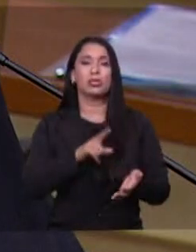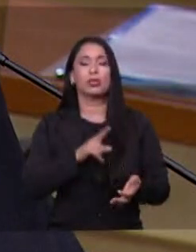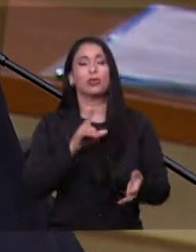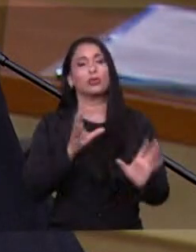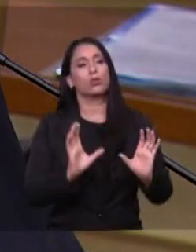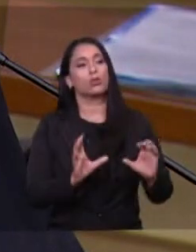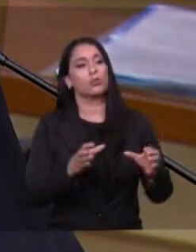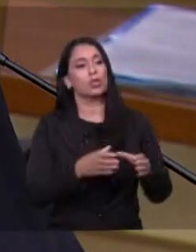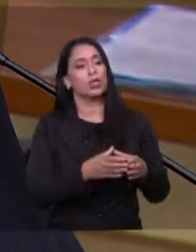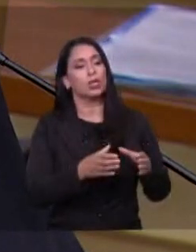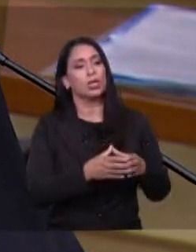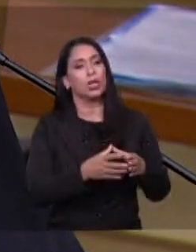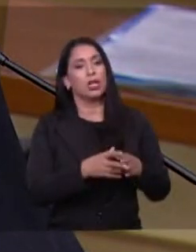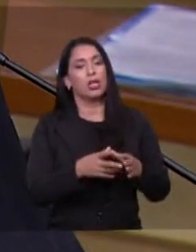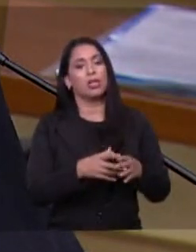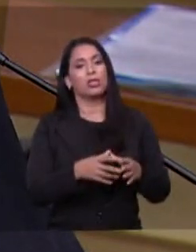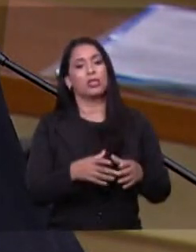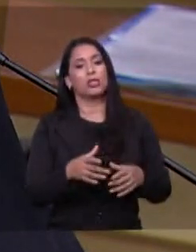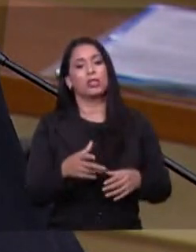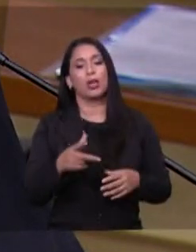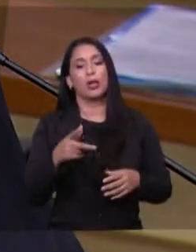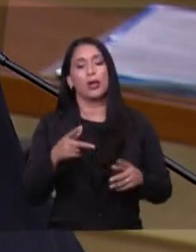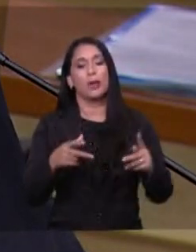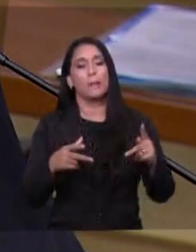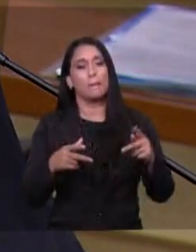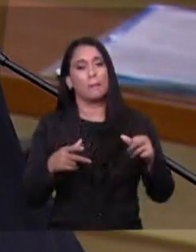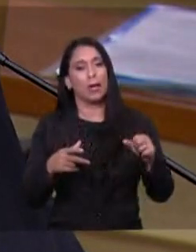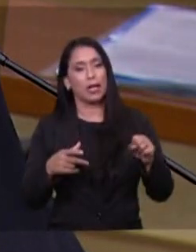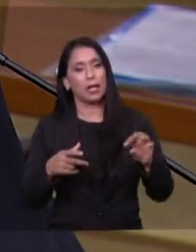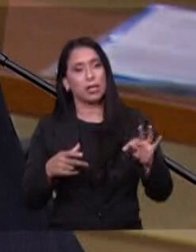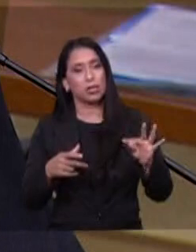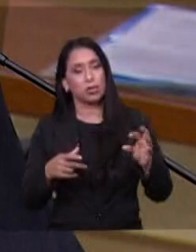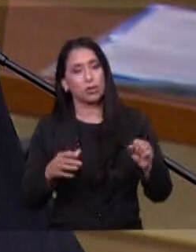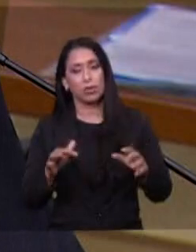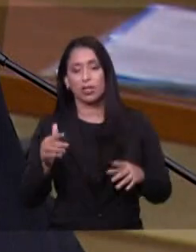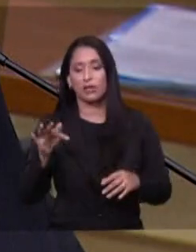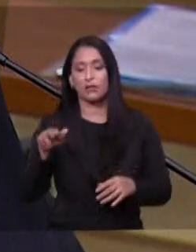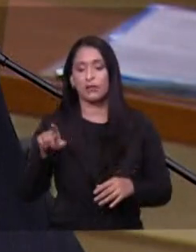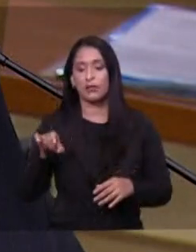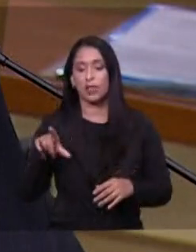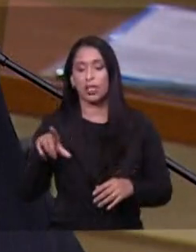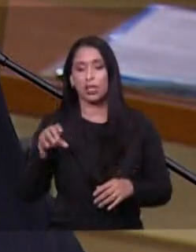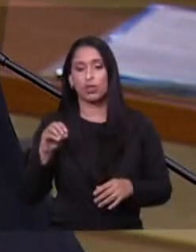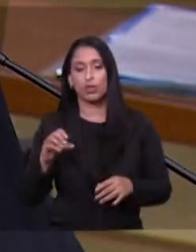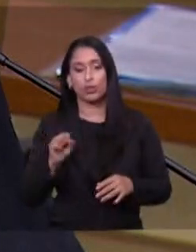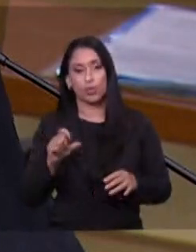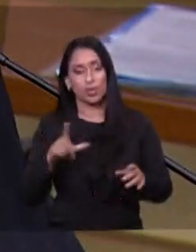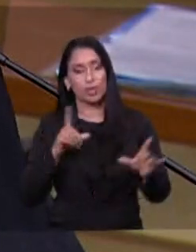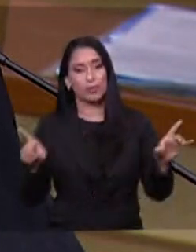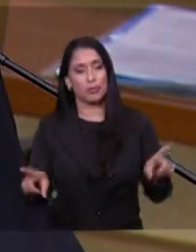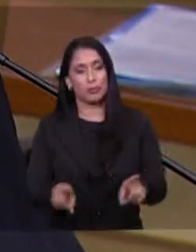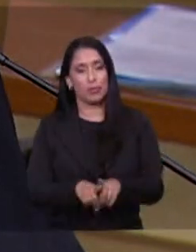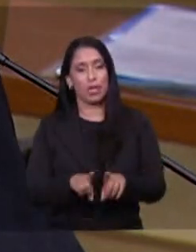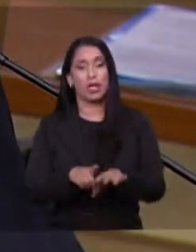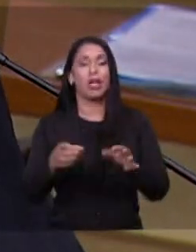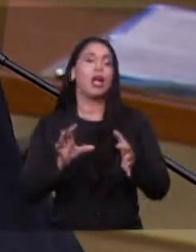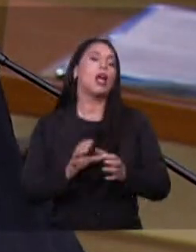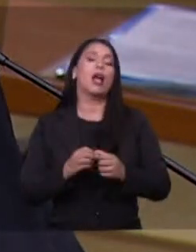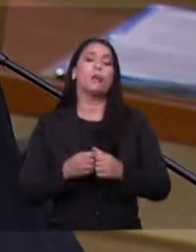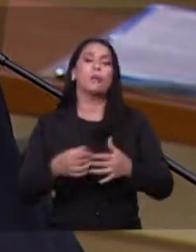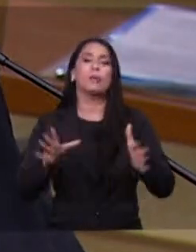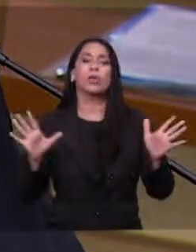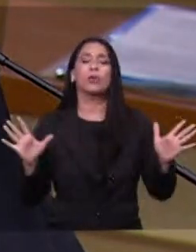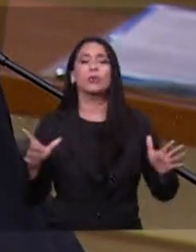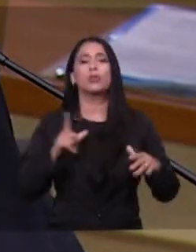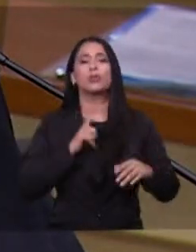de fundo de pasto e de fechos de pasto no Estado da Bahia. A lei estadual, que é direito administrativo, como disse, abriu a possibilidade